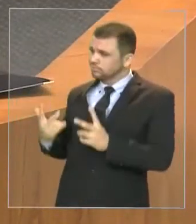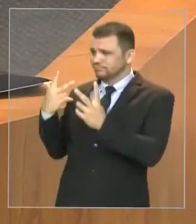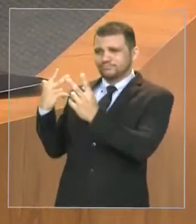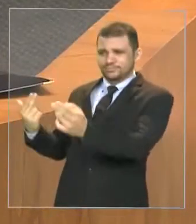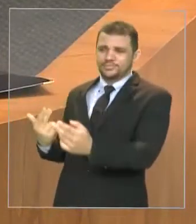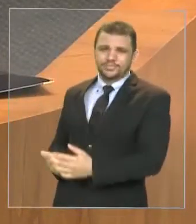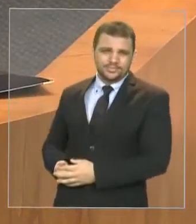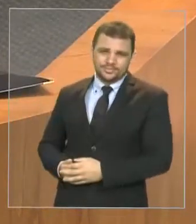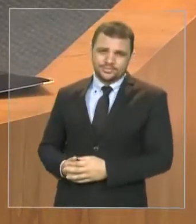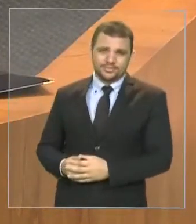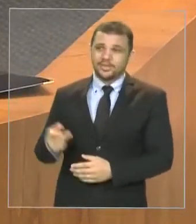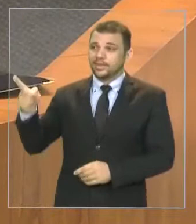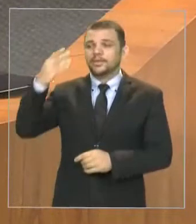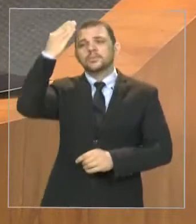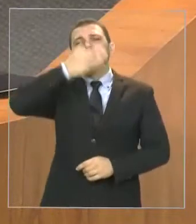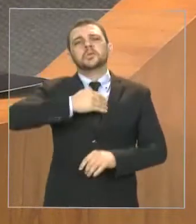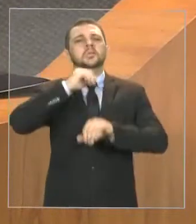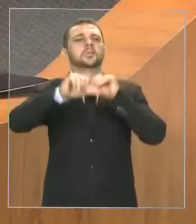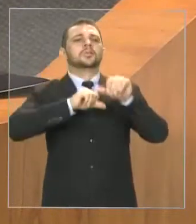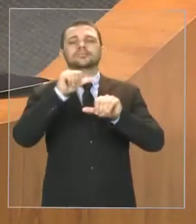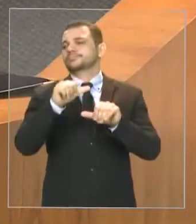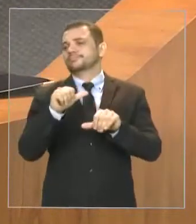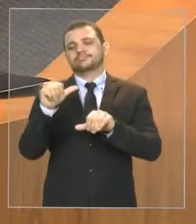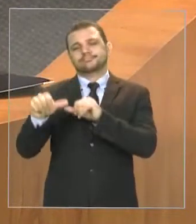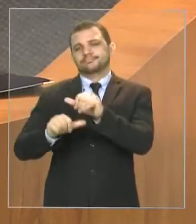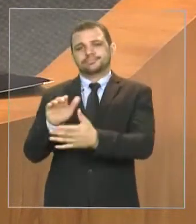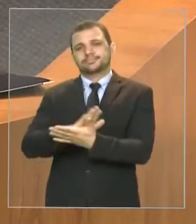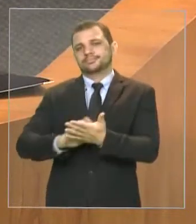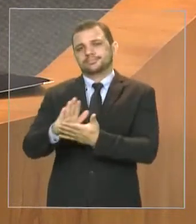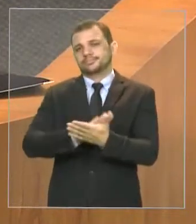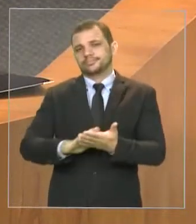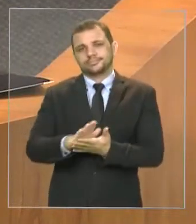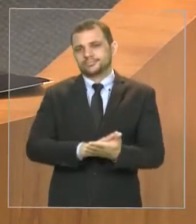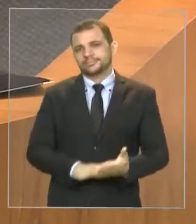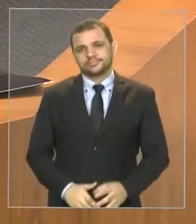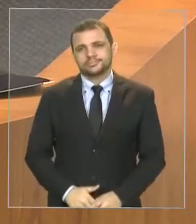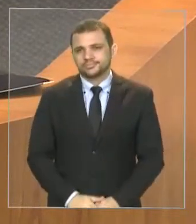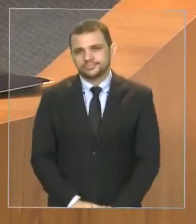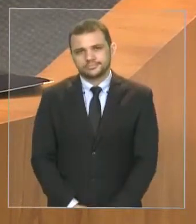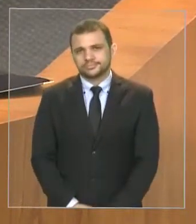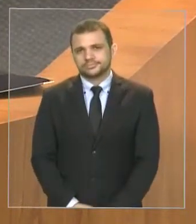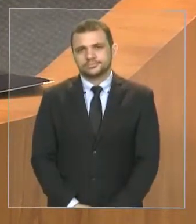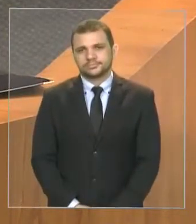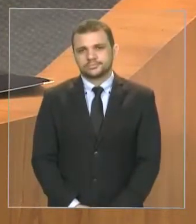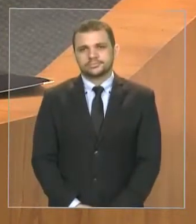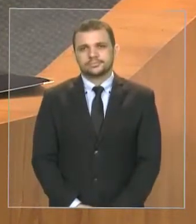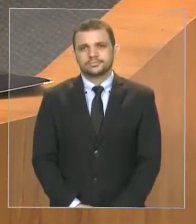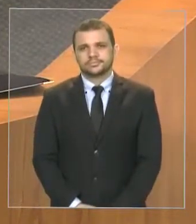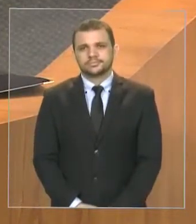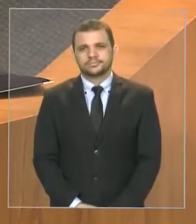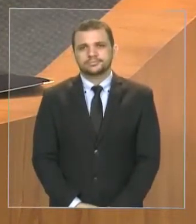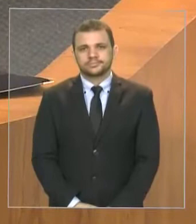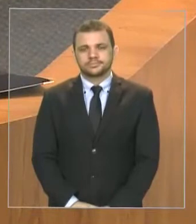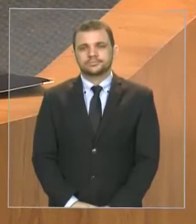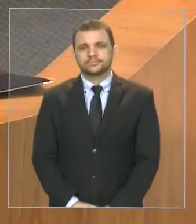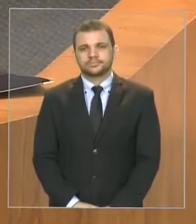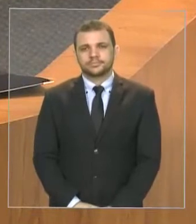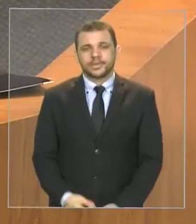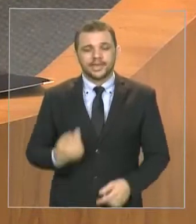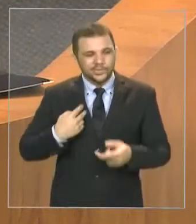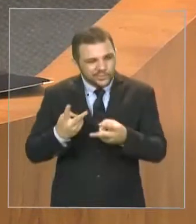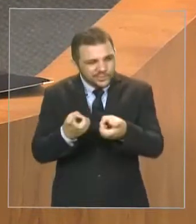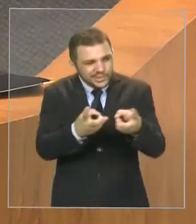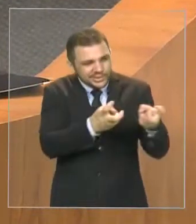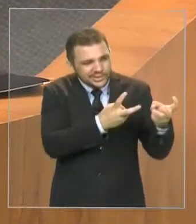chegou. E essa decepção, eu tenho observado por onde eu